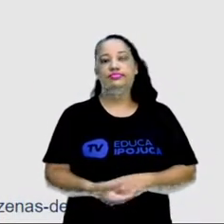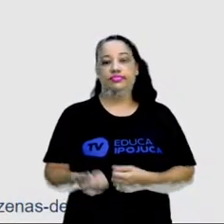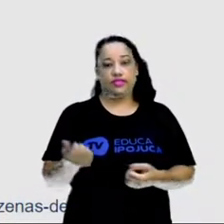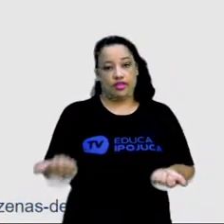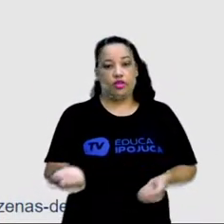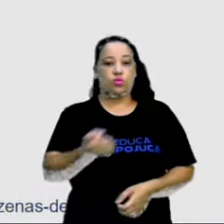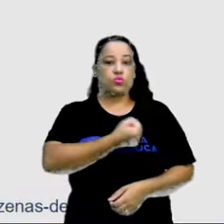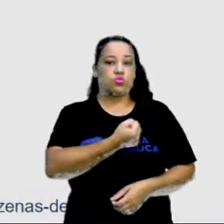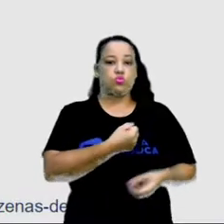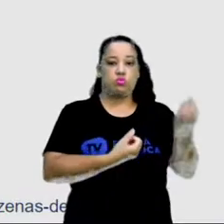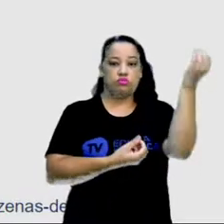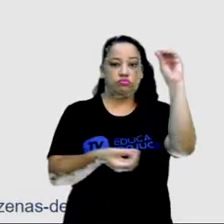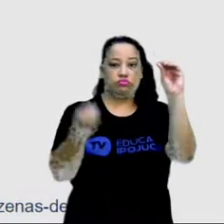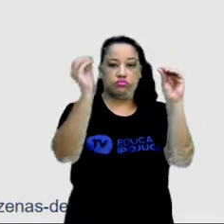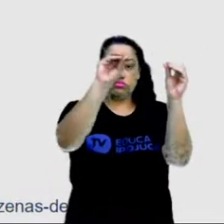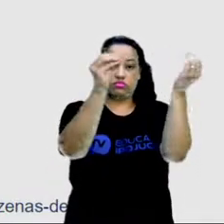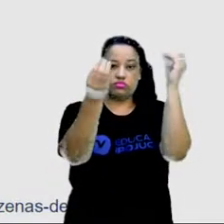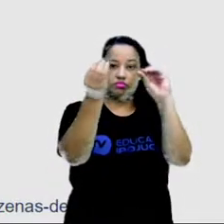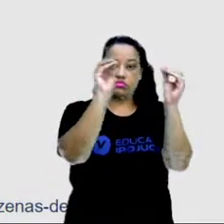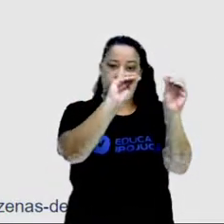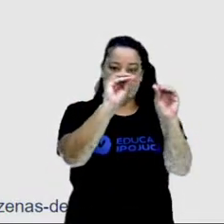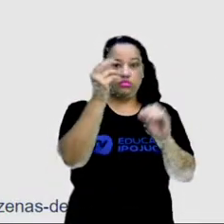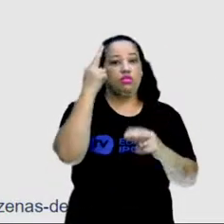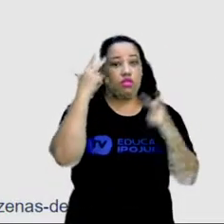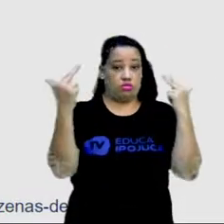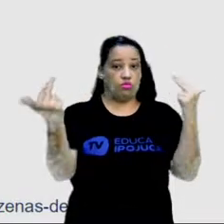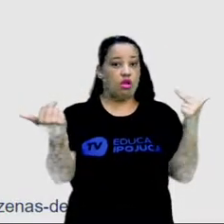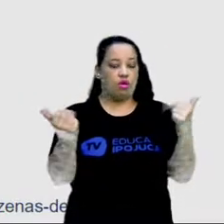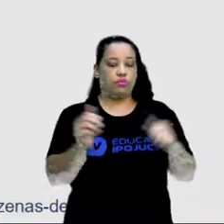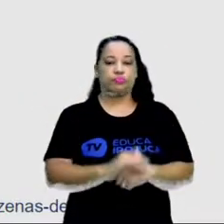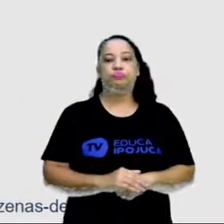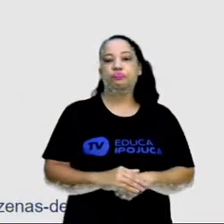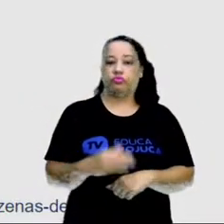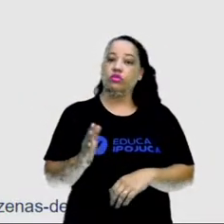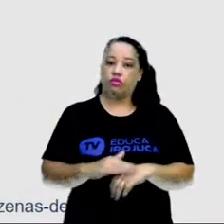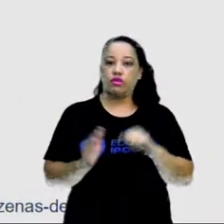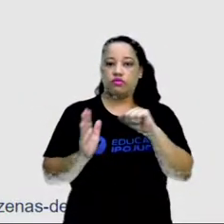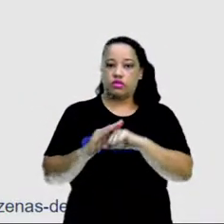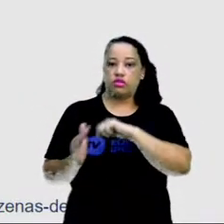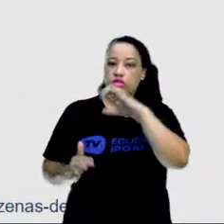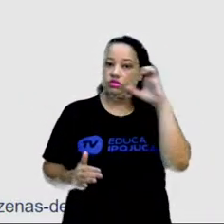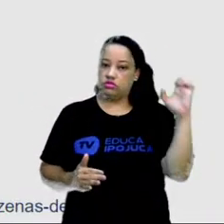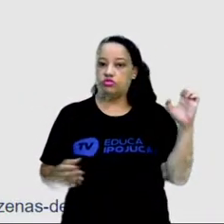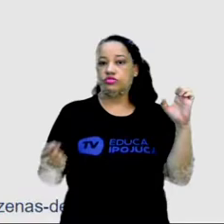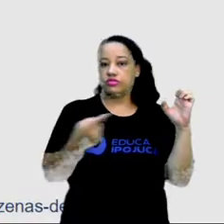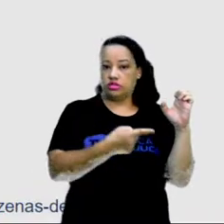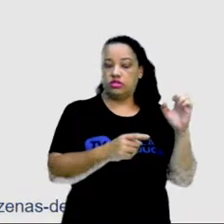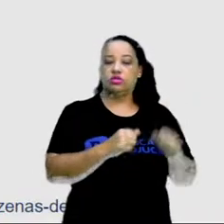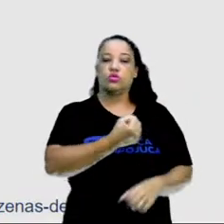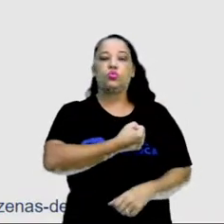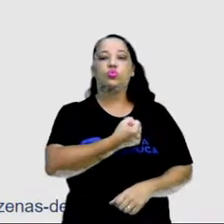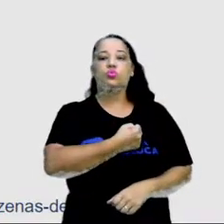Composição de números naturais. Visualizamos aqui à esquerda, observe o número a seguir,